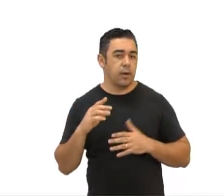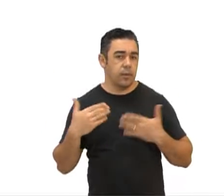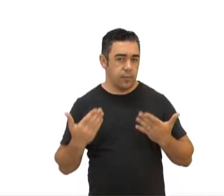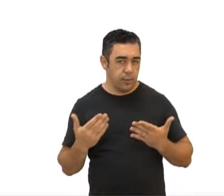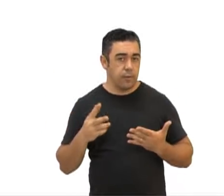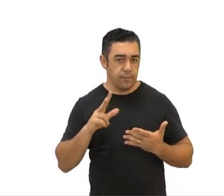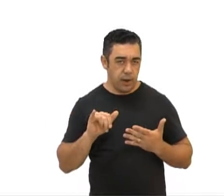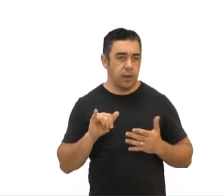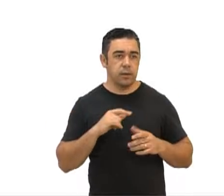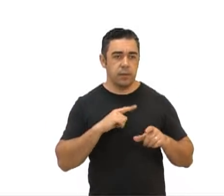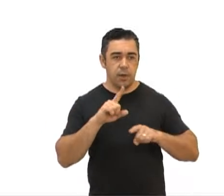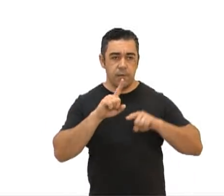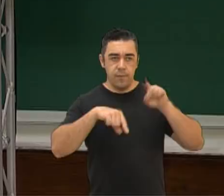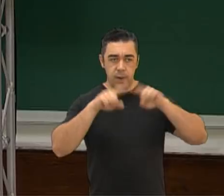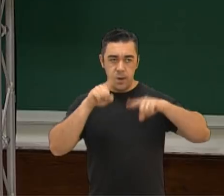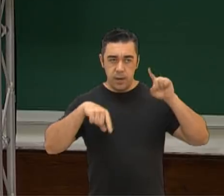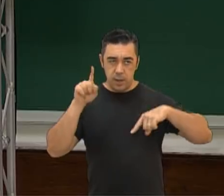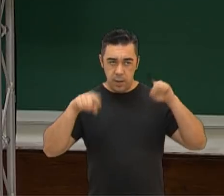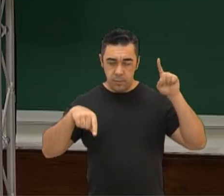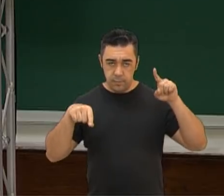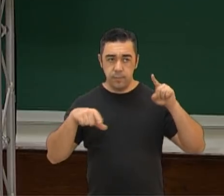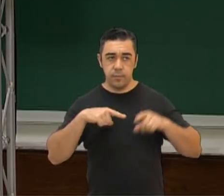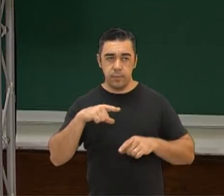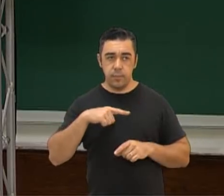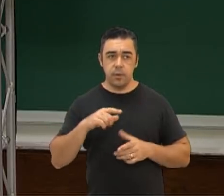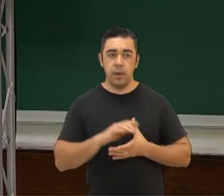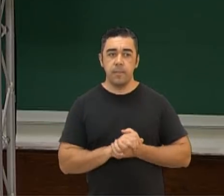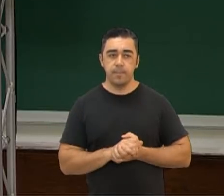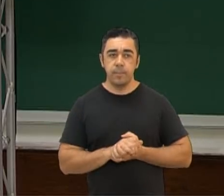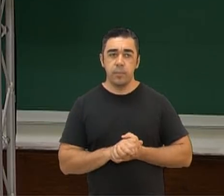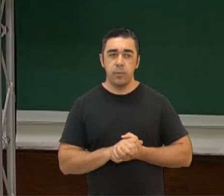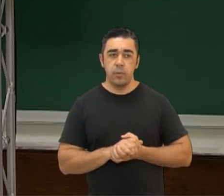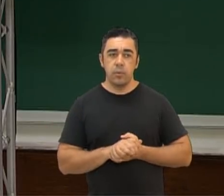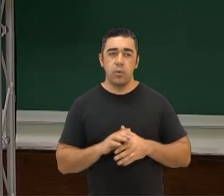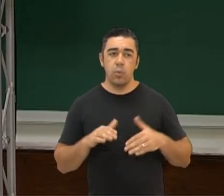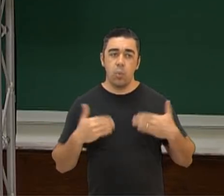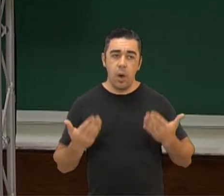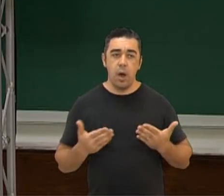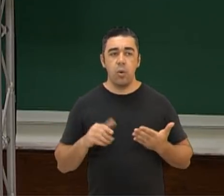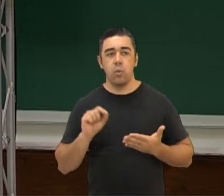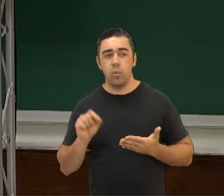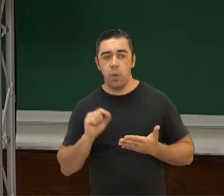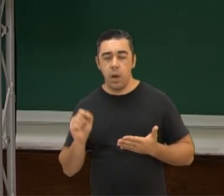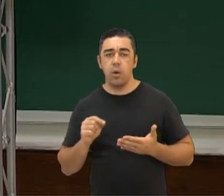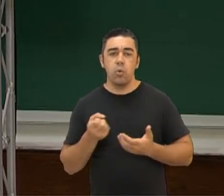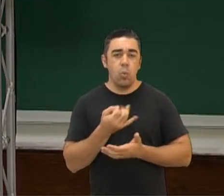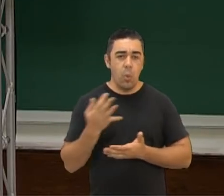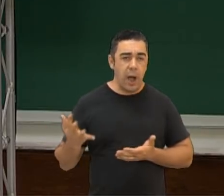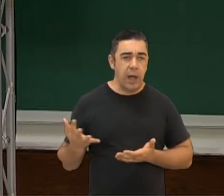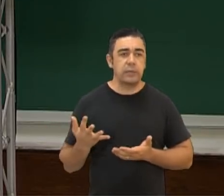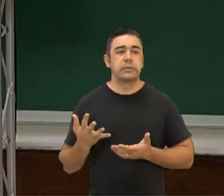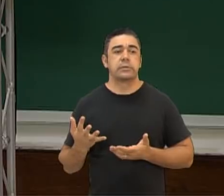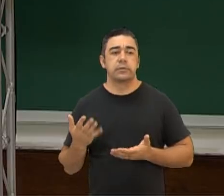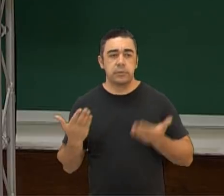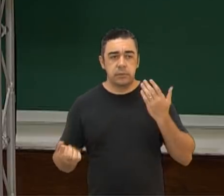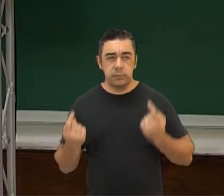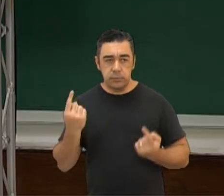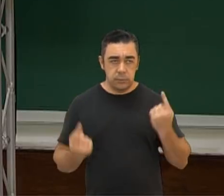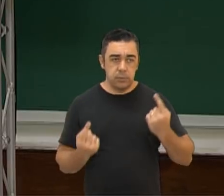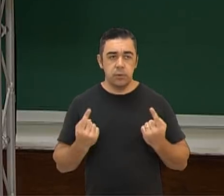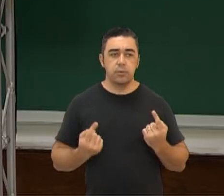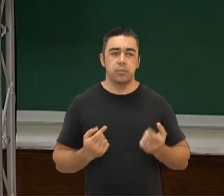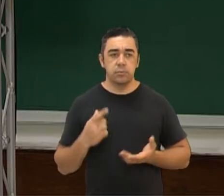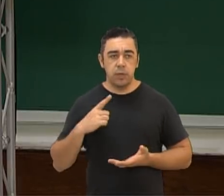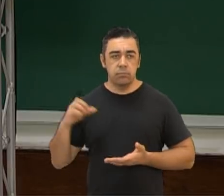pronomes que variam, que são os chamados pronomes variáveis, né? Que é o qual, a qual, os quais, as quais, cujo,